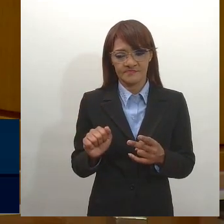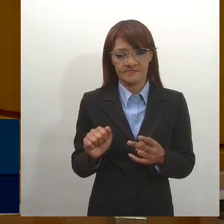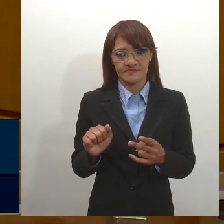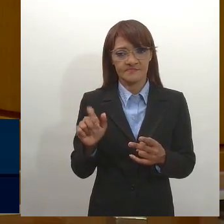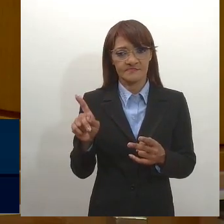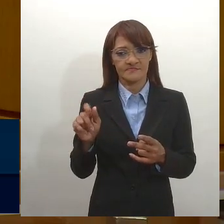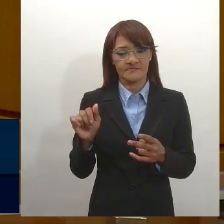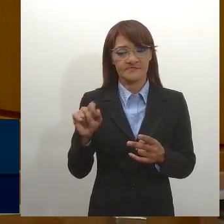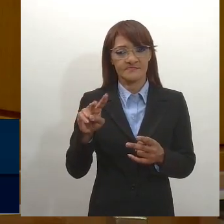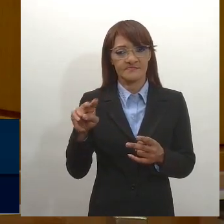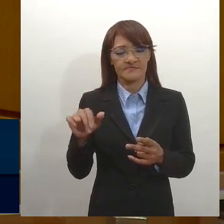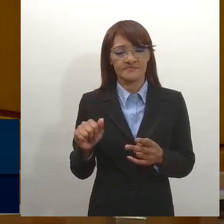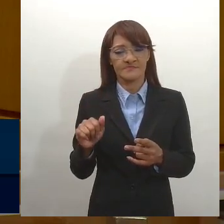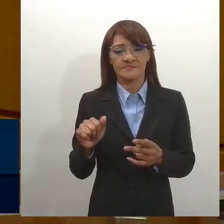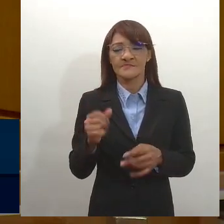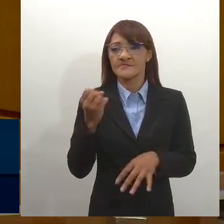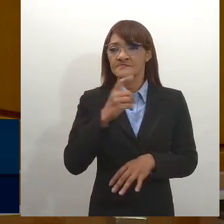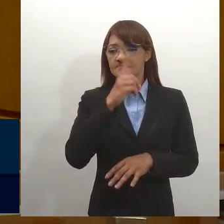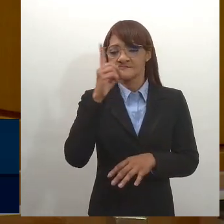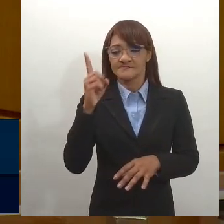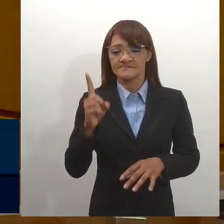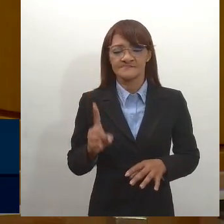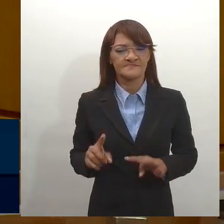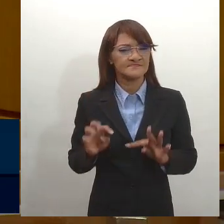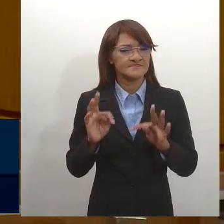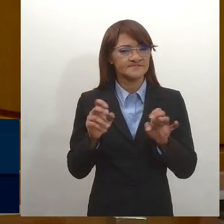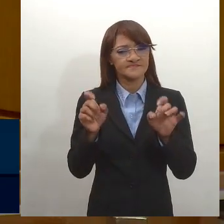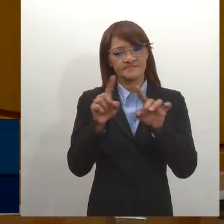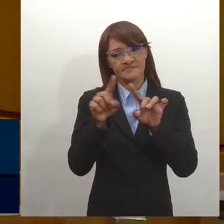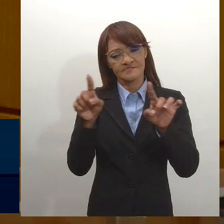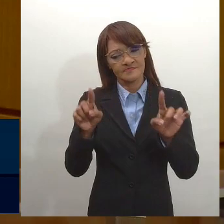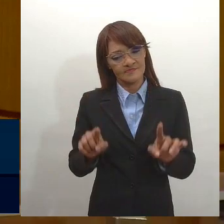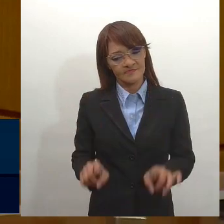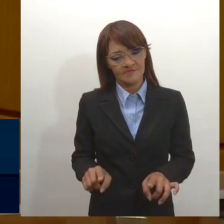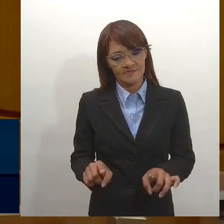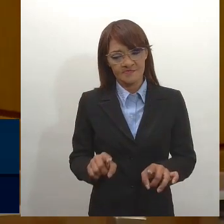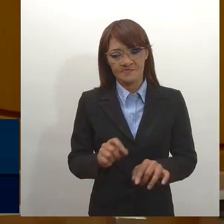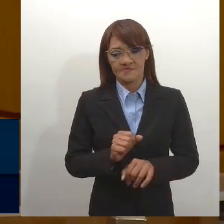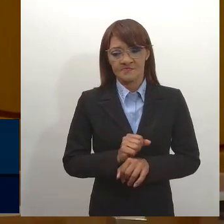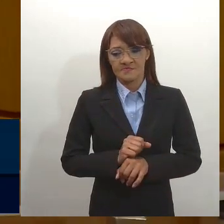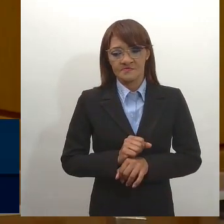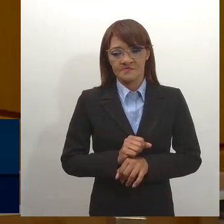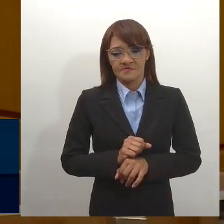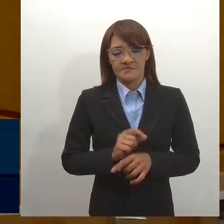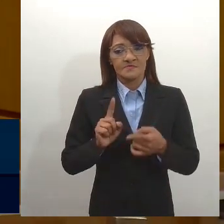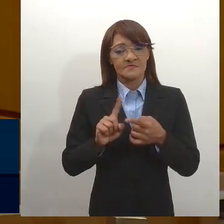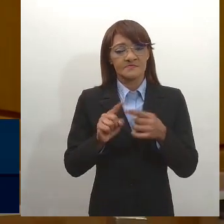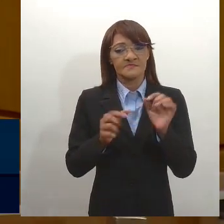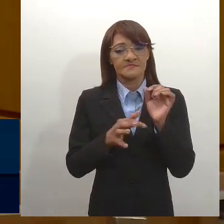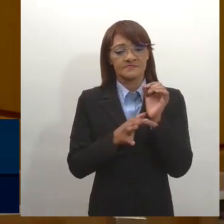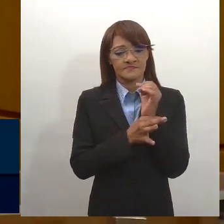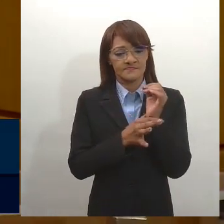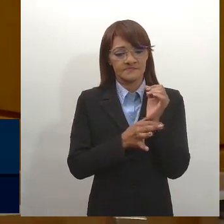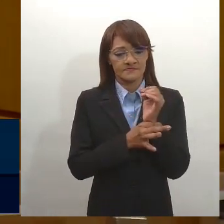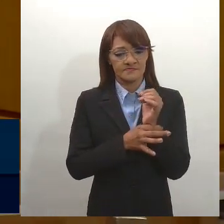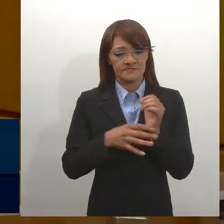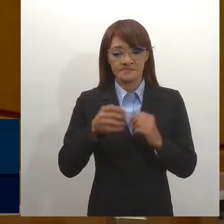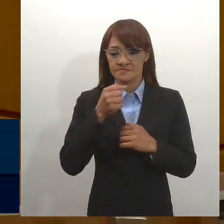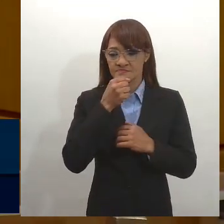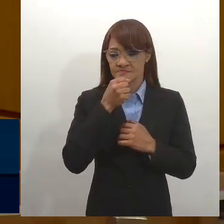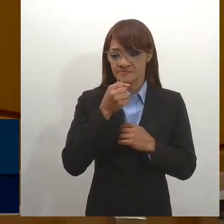as funcionárias, funcionários, assessoria de imprensa aqui, os trabalhadores da